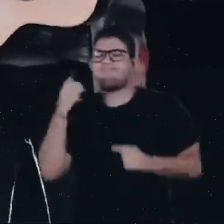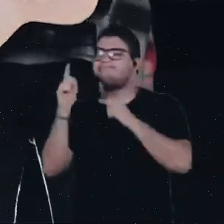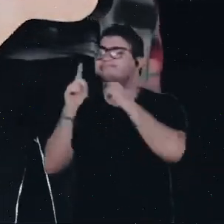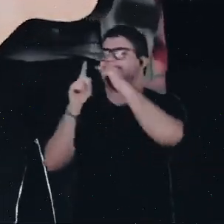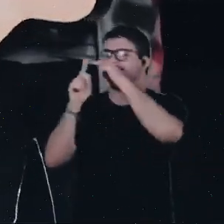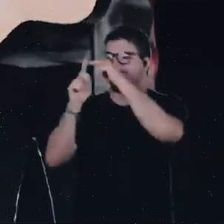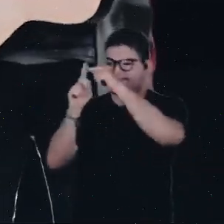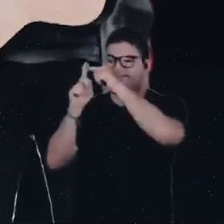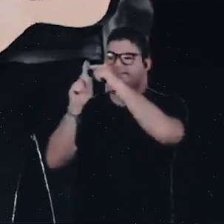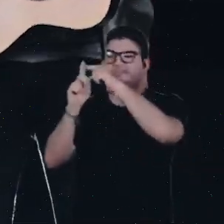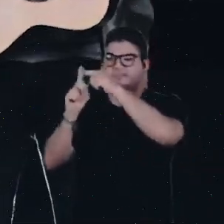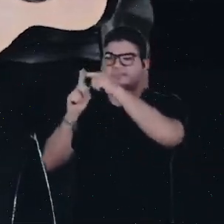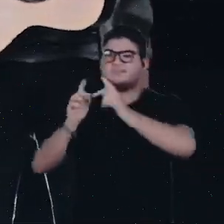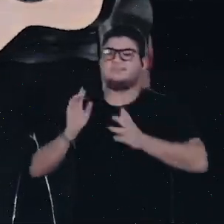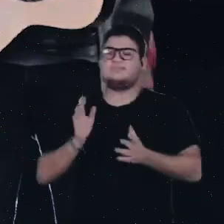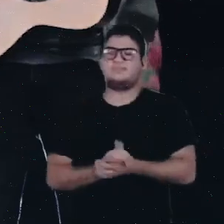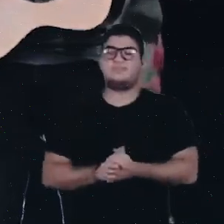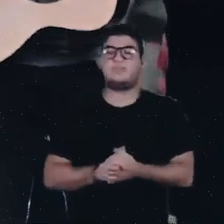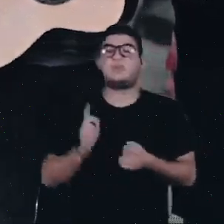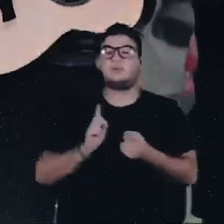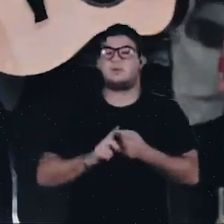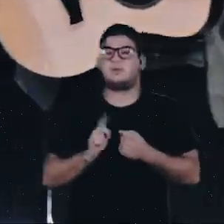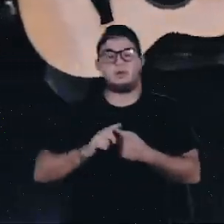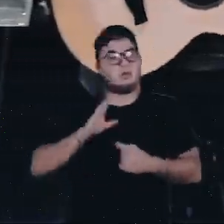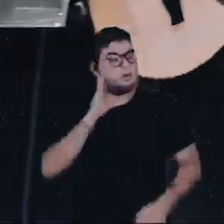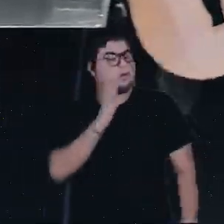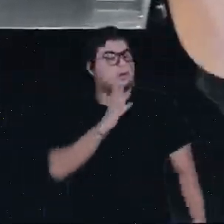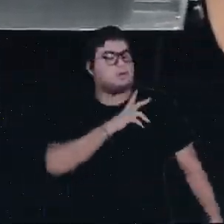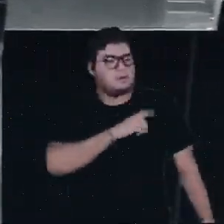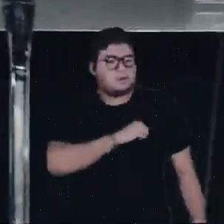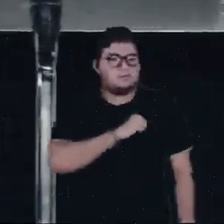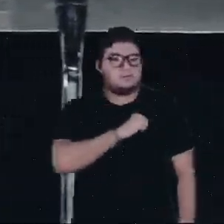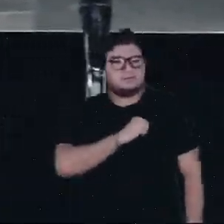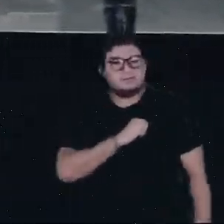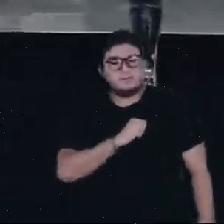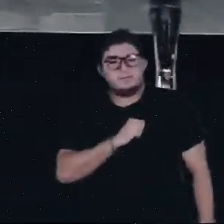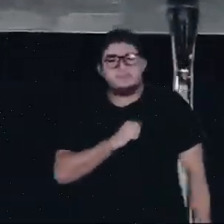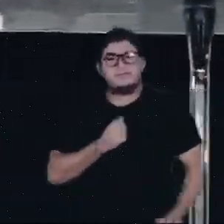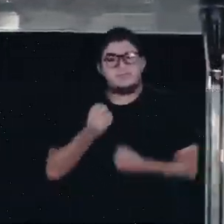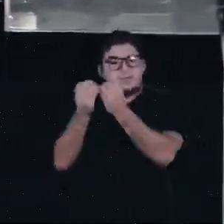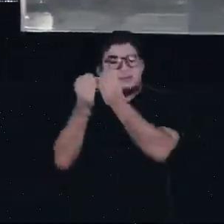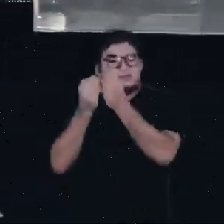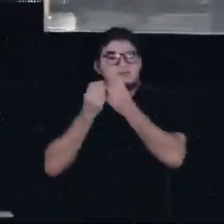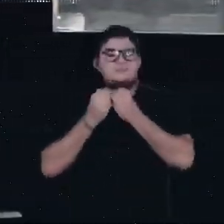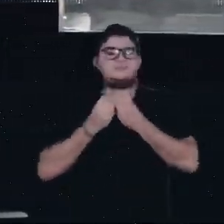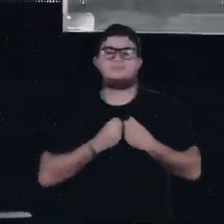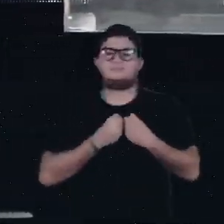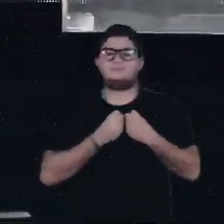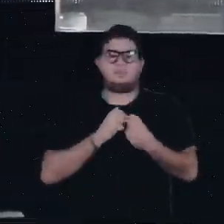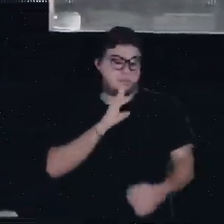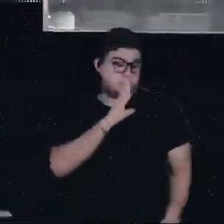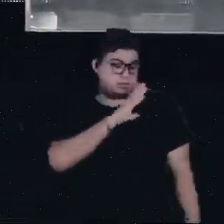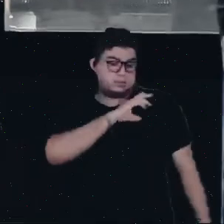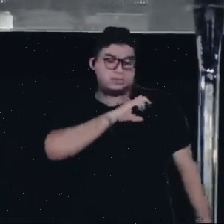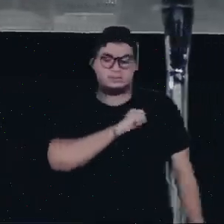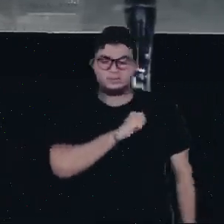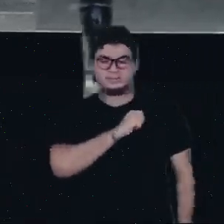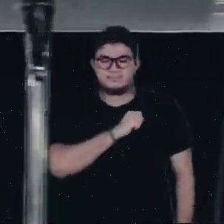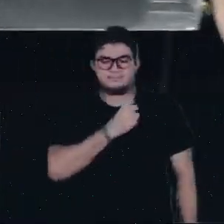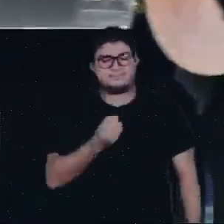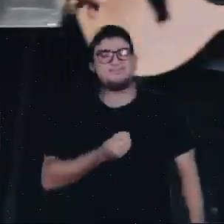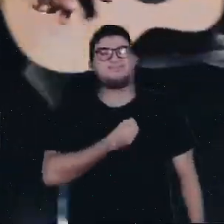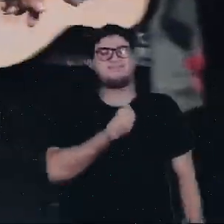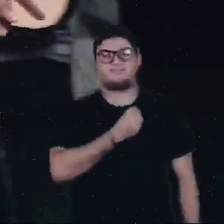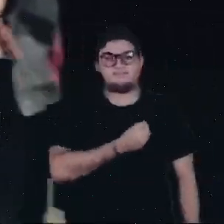cruz. Por isso que amor se recebe. Amor se